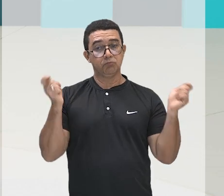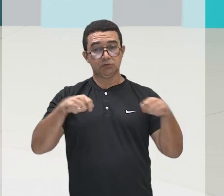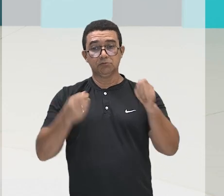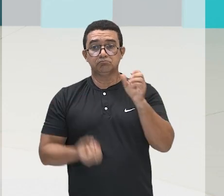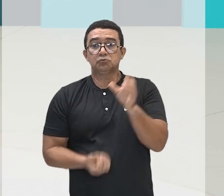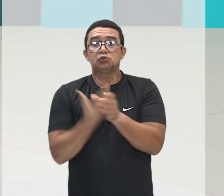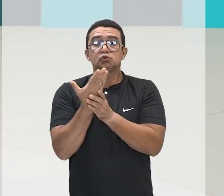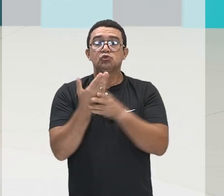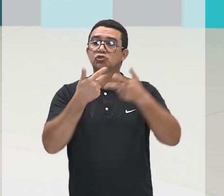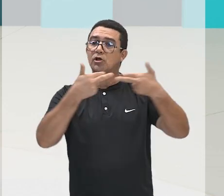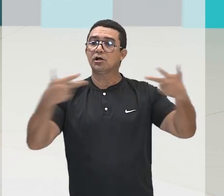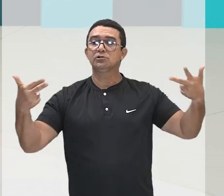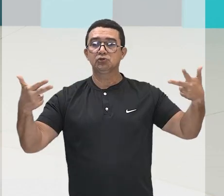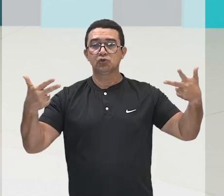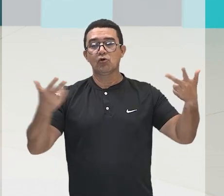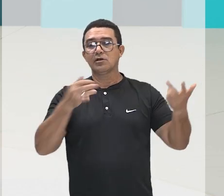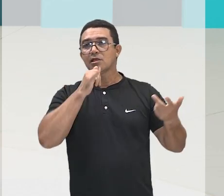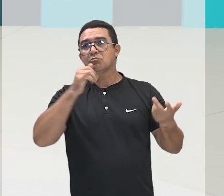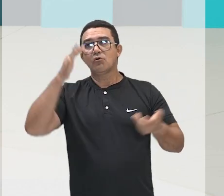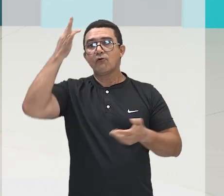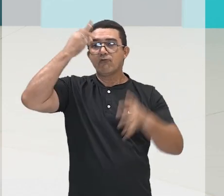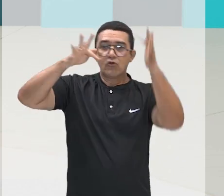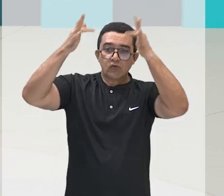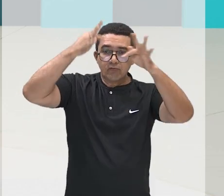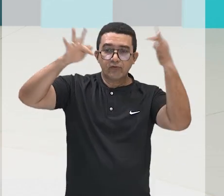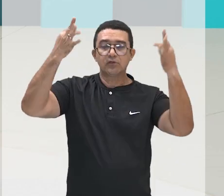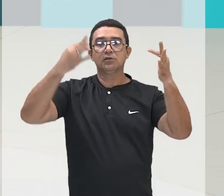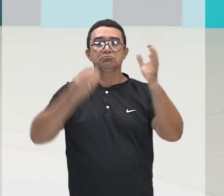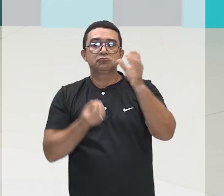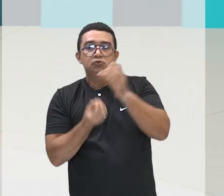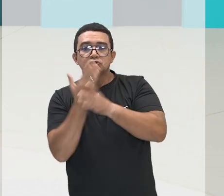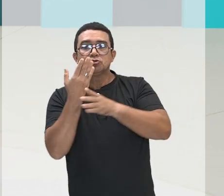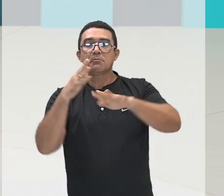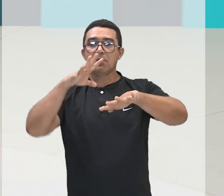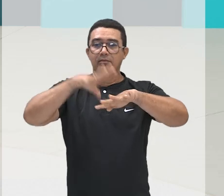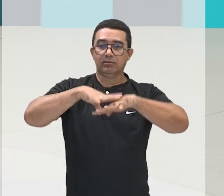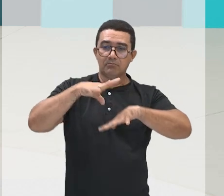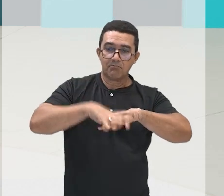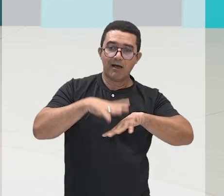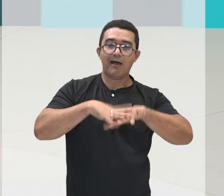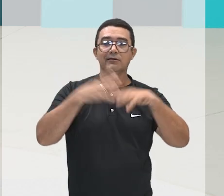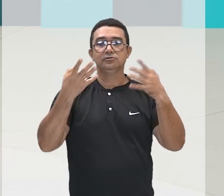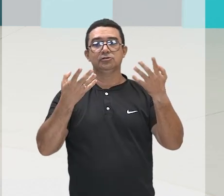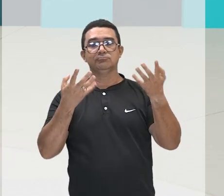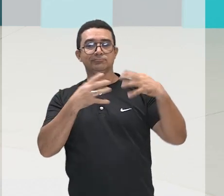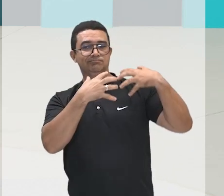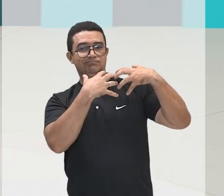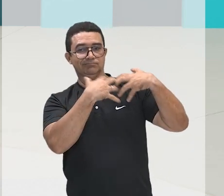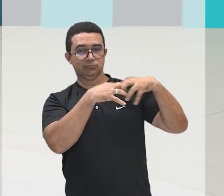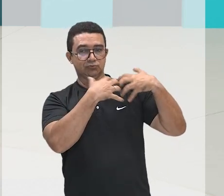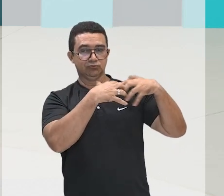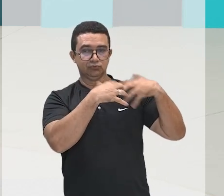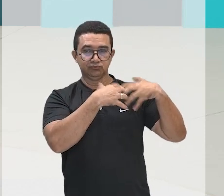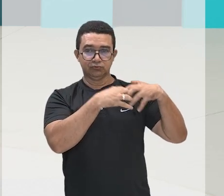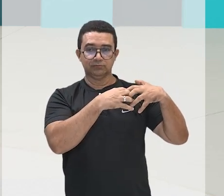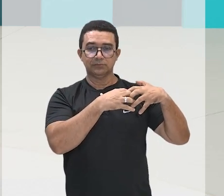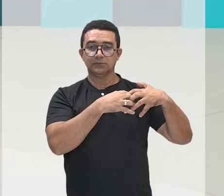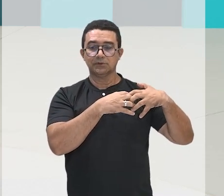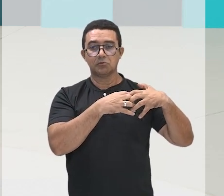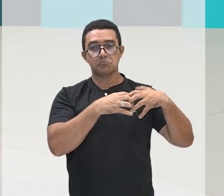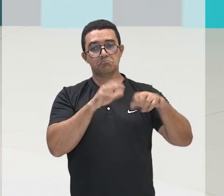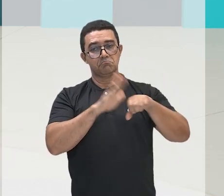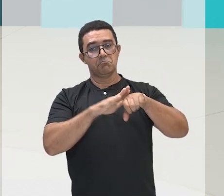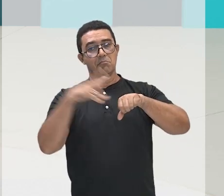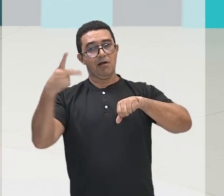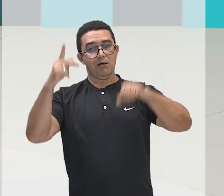daí, então, as coisas nobres como a filosofia, a matemática, os raciocínios. Então, para eles,